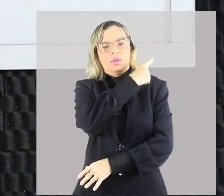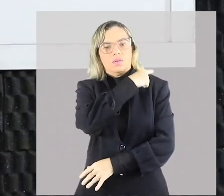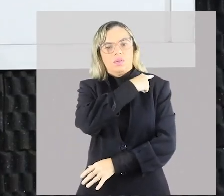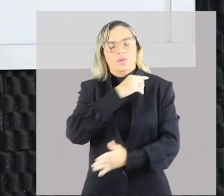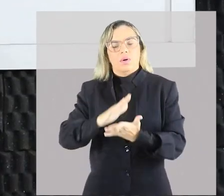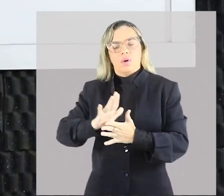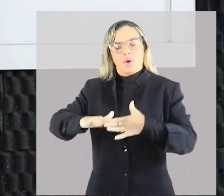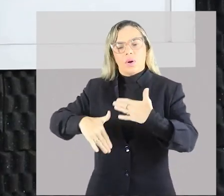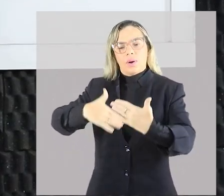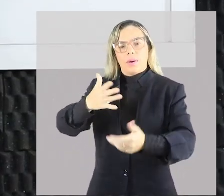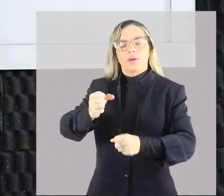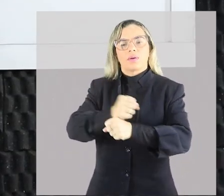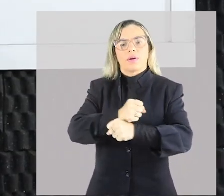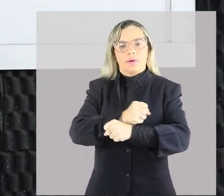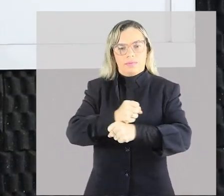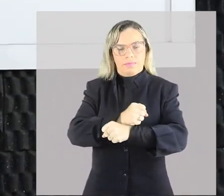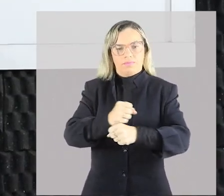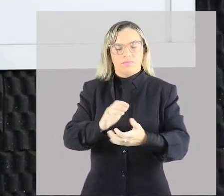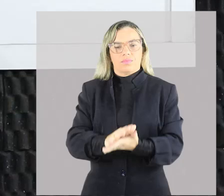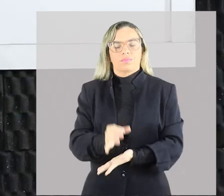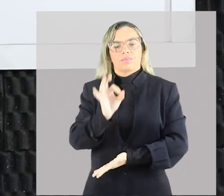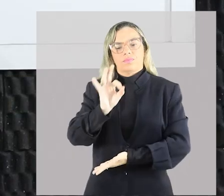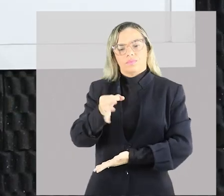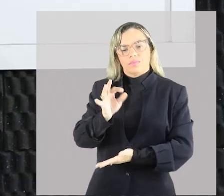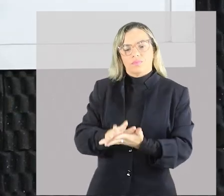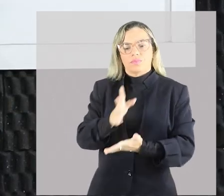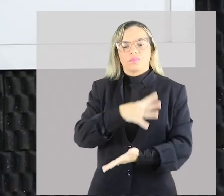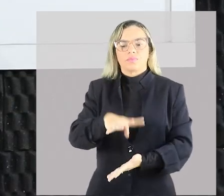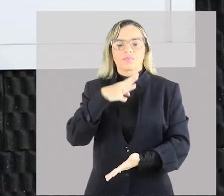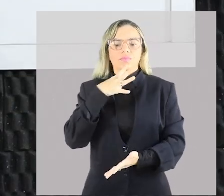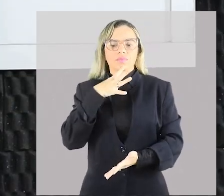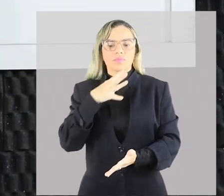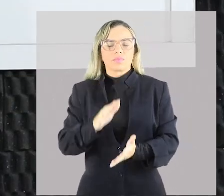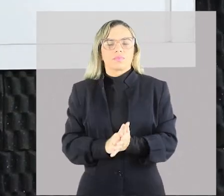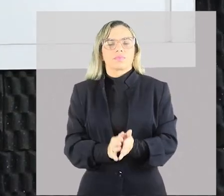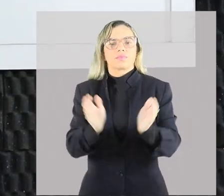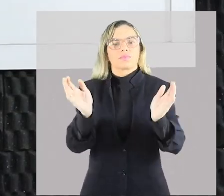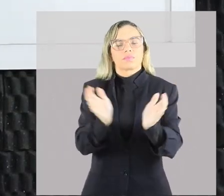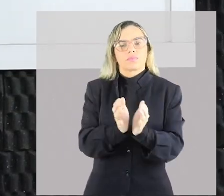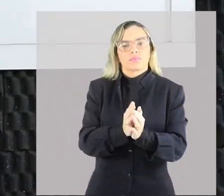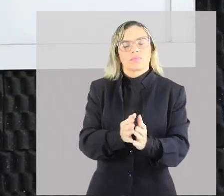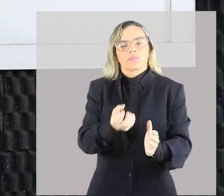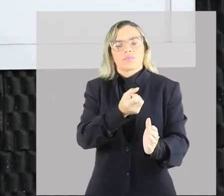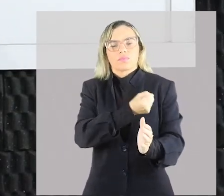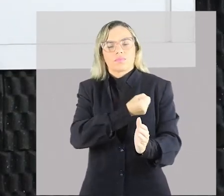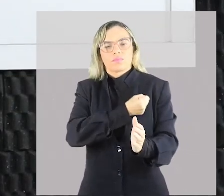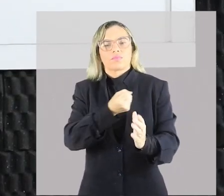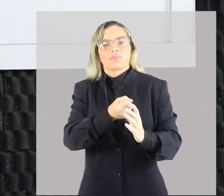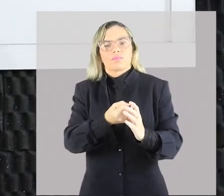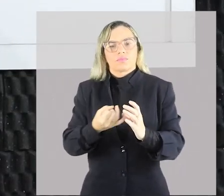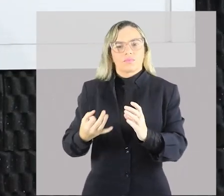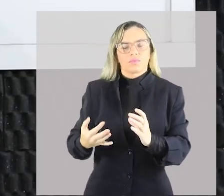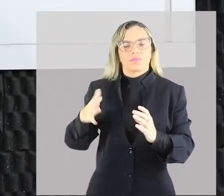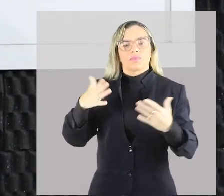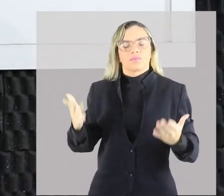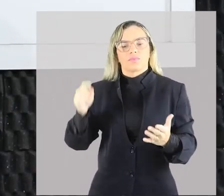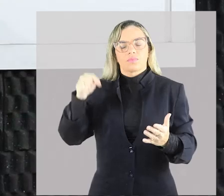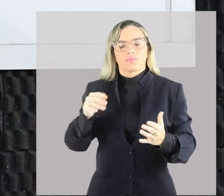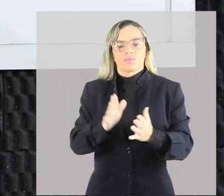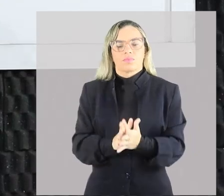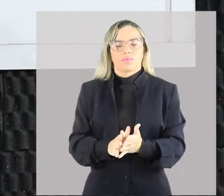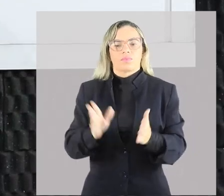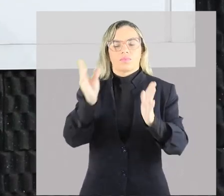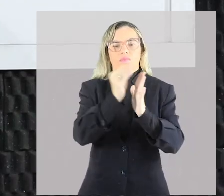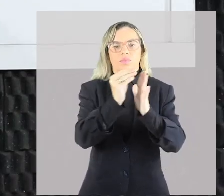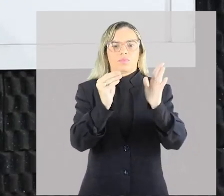ao longo do ano, certo? Conhecer os conjuntos numéricos. Então é uma aula bem importante também para os outros